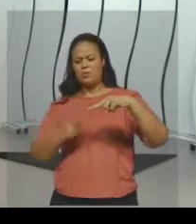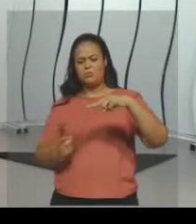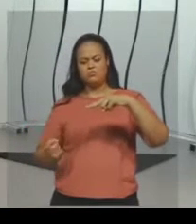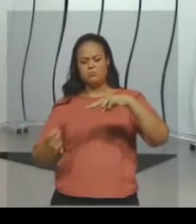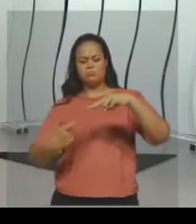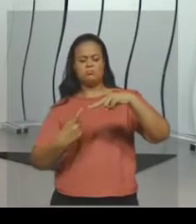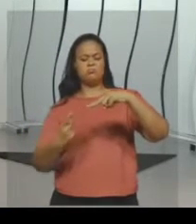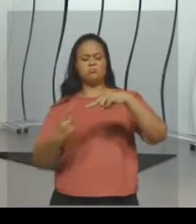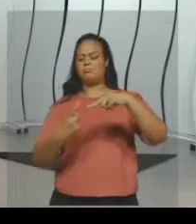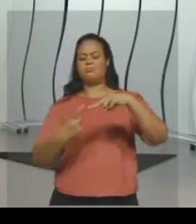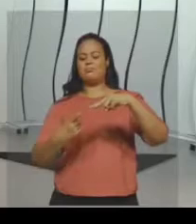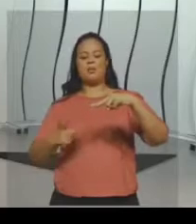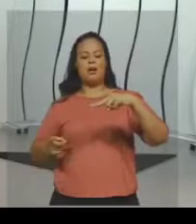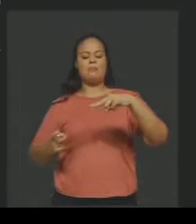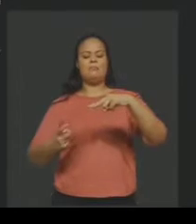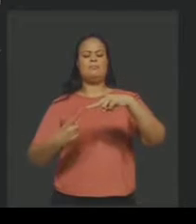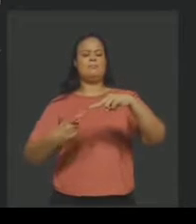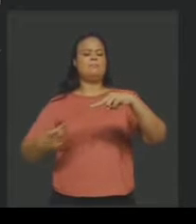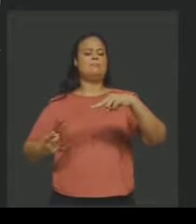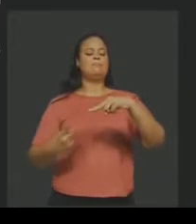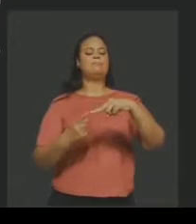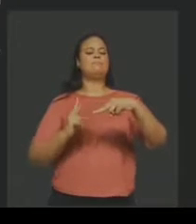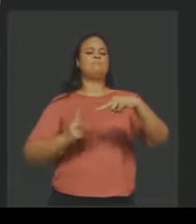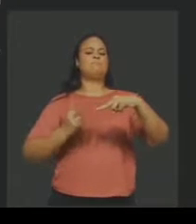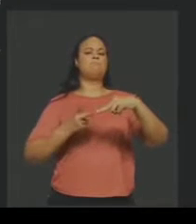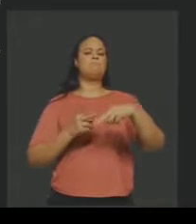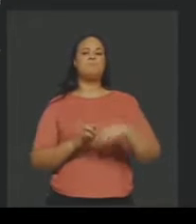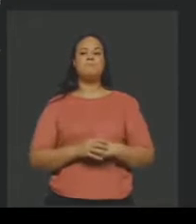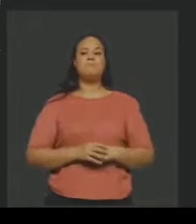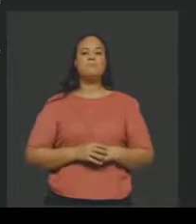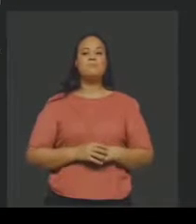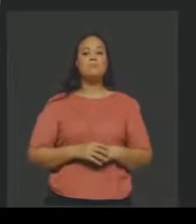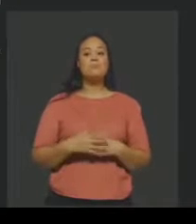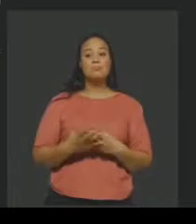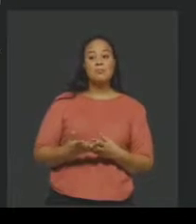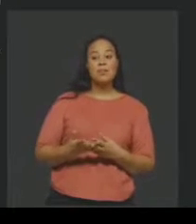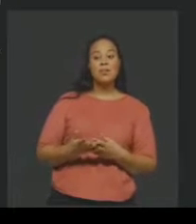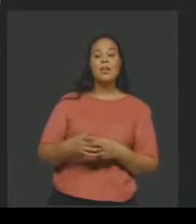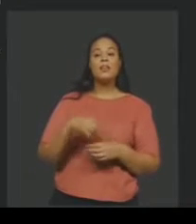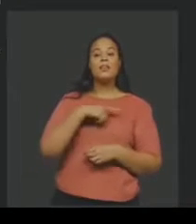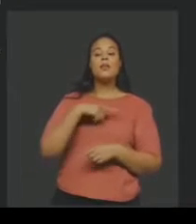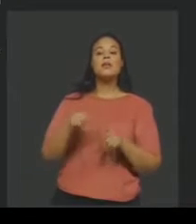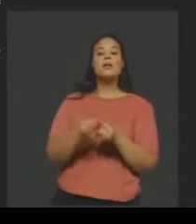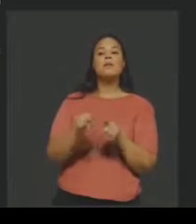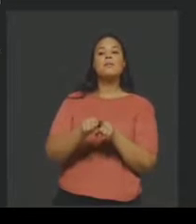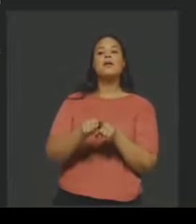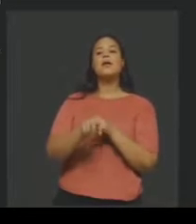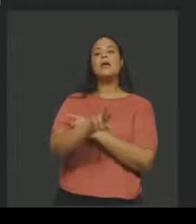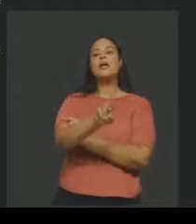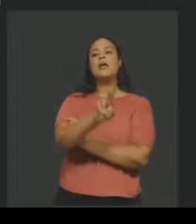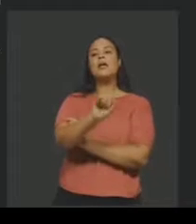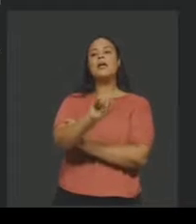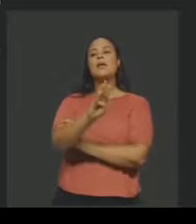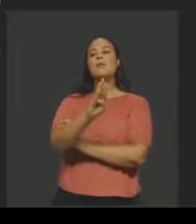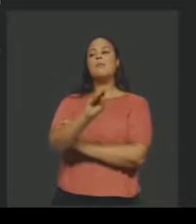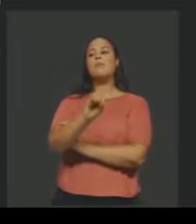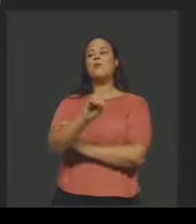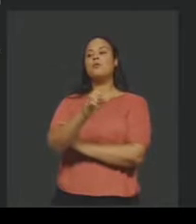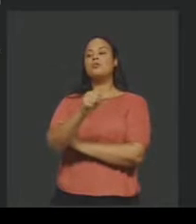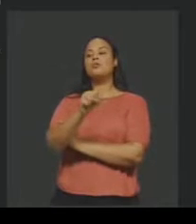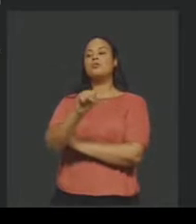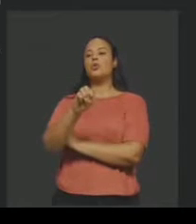isso aí. E ribossomos, que quando nós estudamos células eucarióticas,